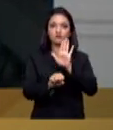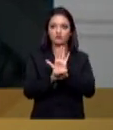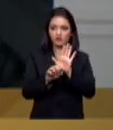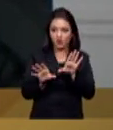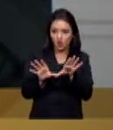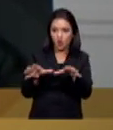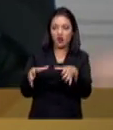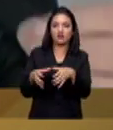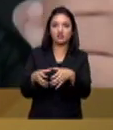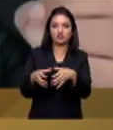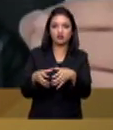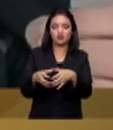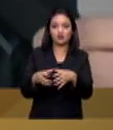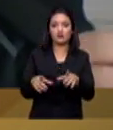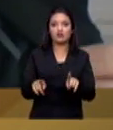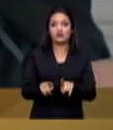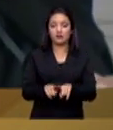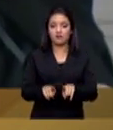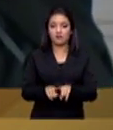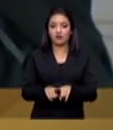coletivo,